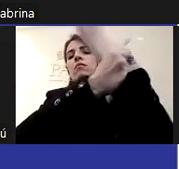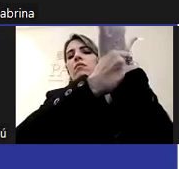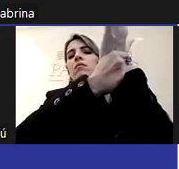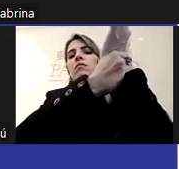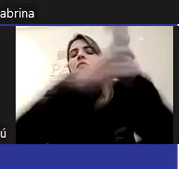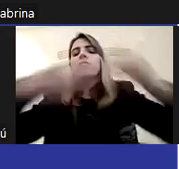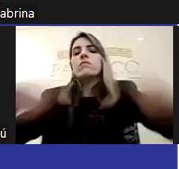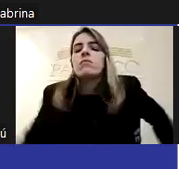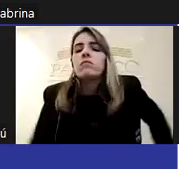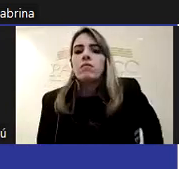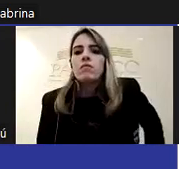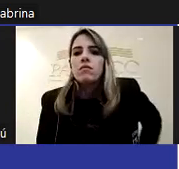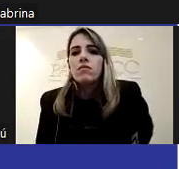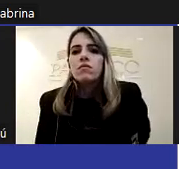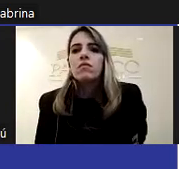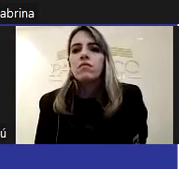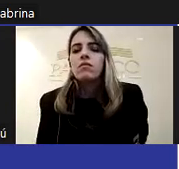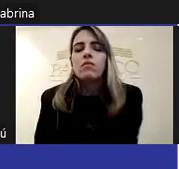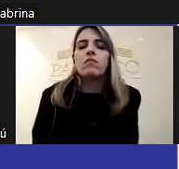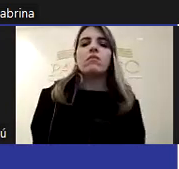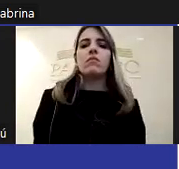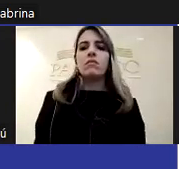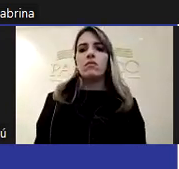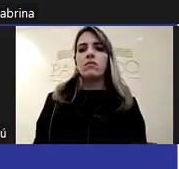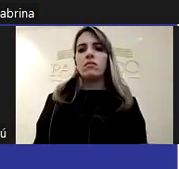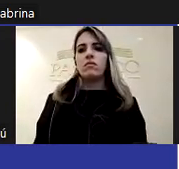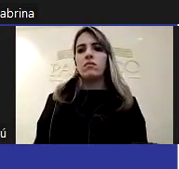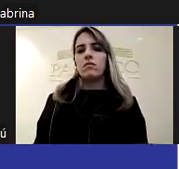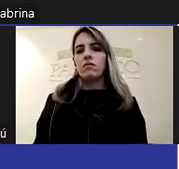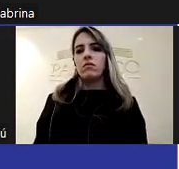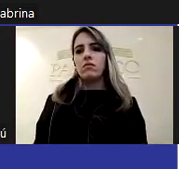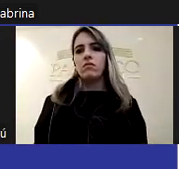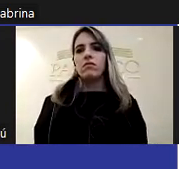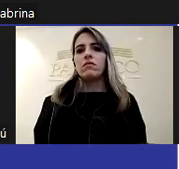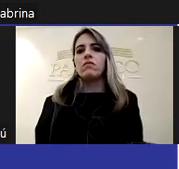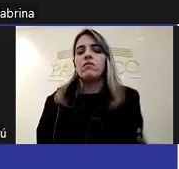Se considera portadora a mulher que não tem ou tem pouco tesão.